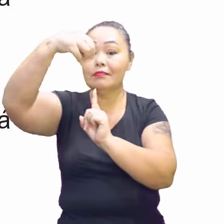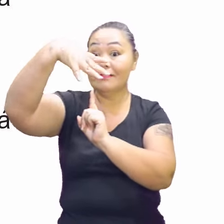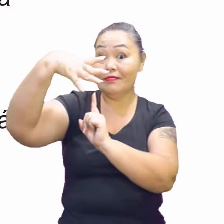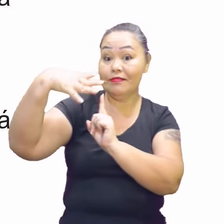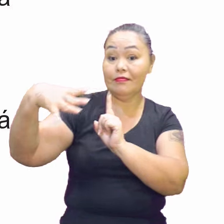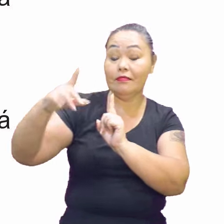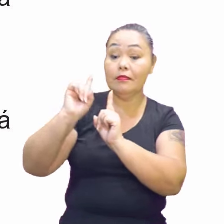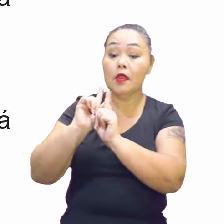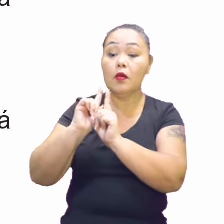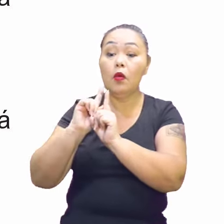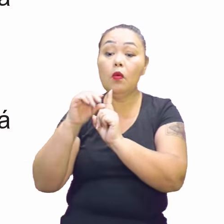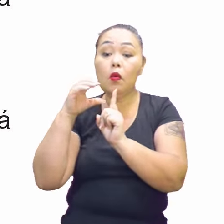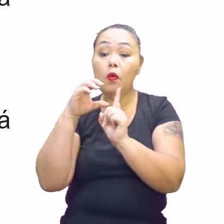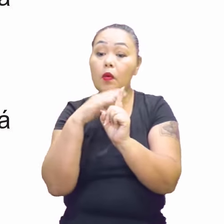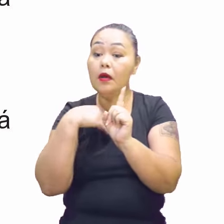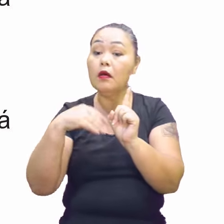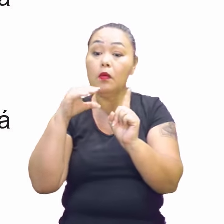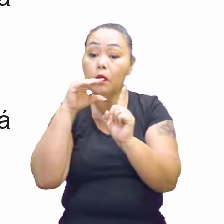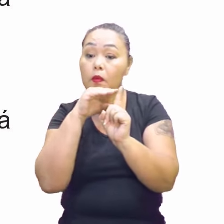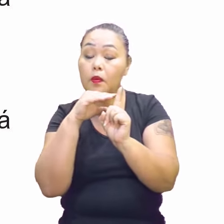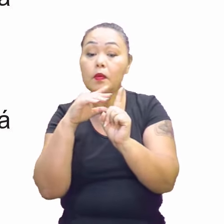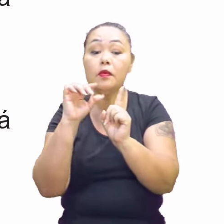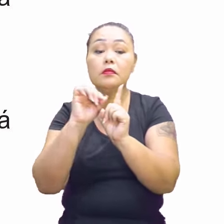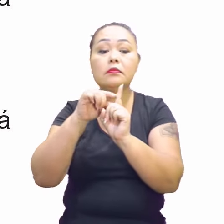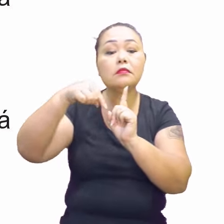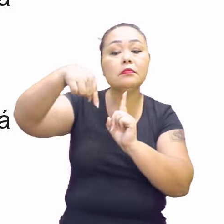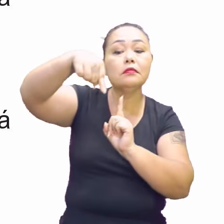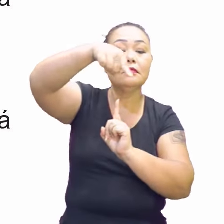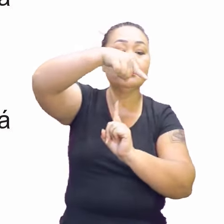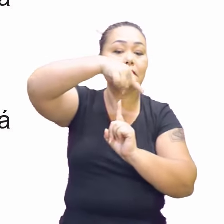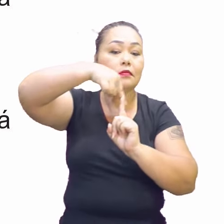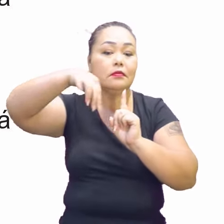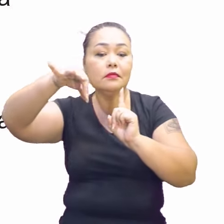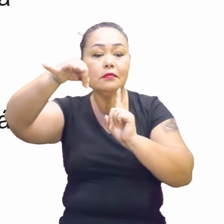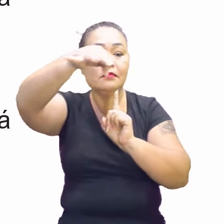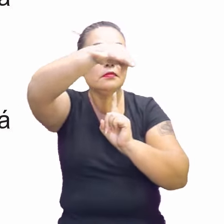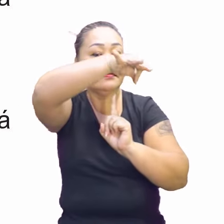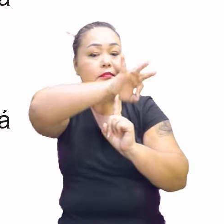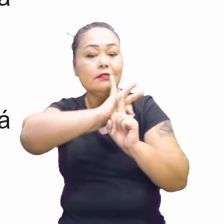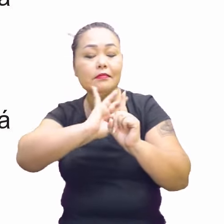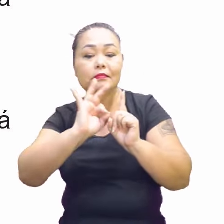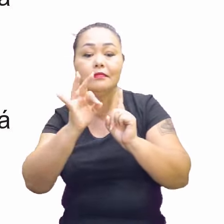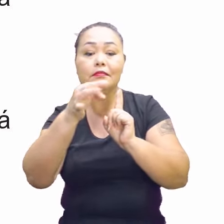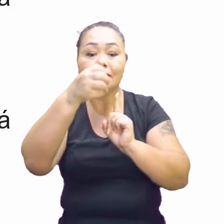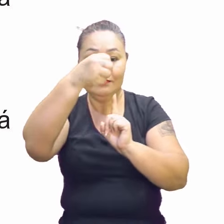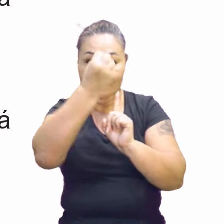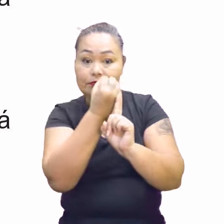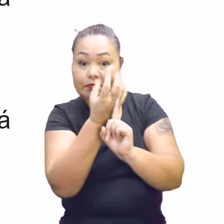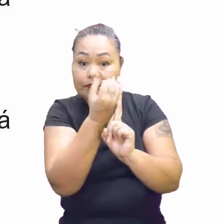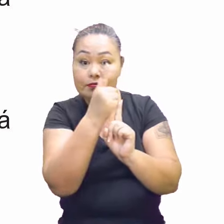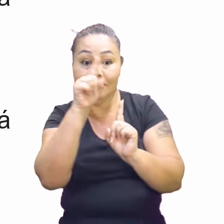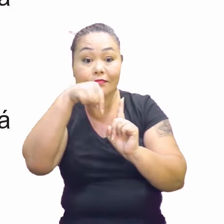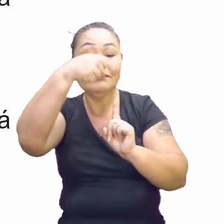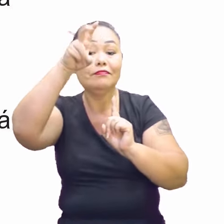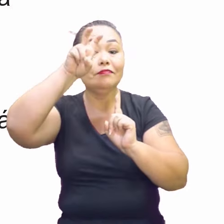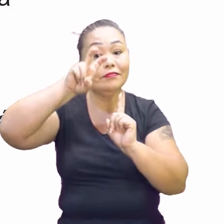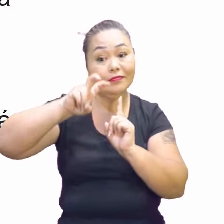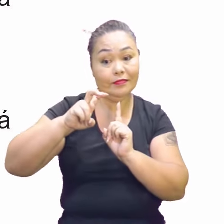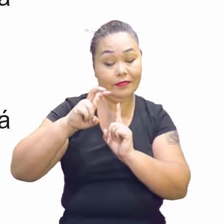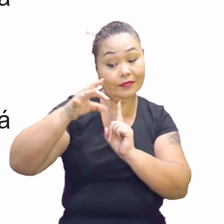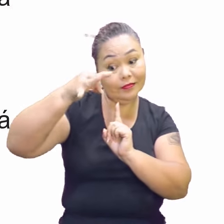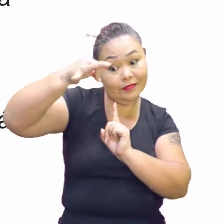lâmpada para se esquentar. Elas roda, roda, roda e depois se